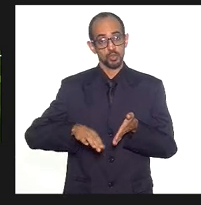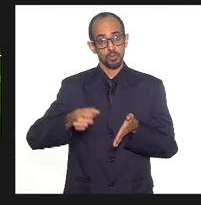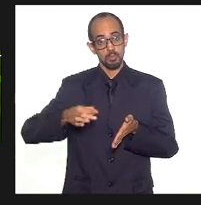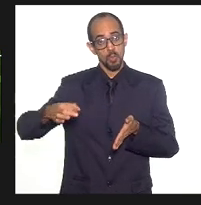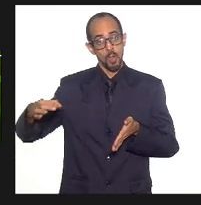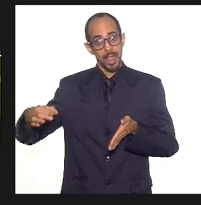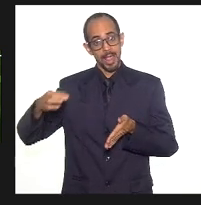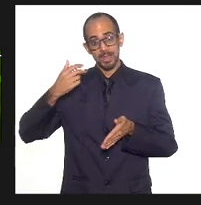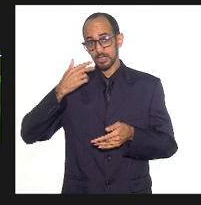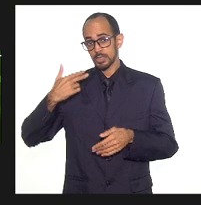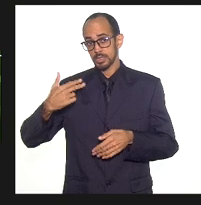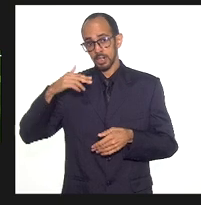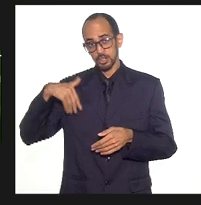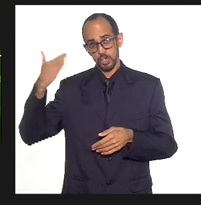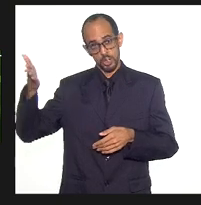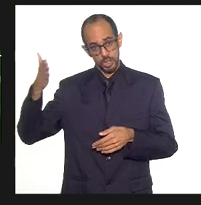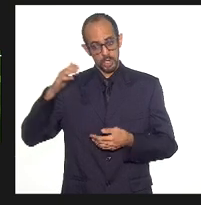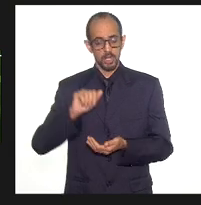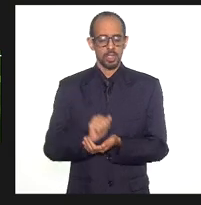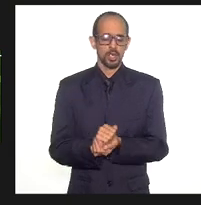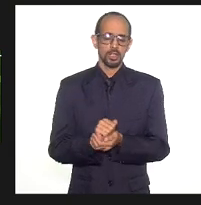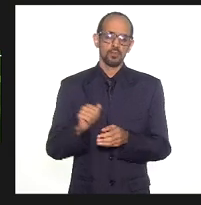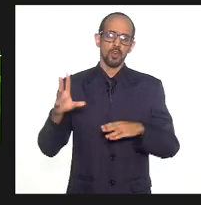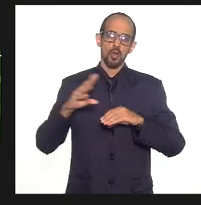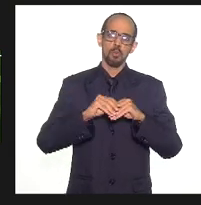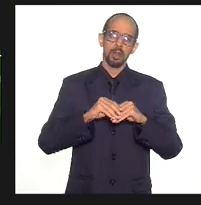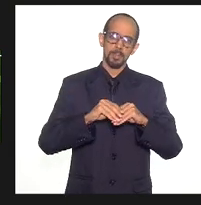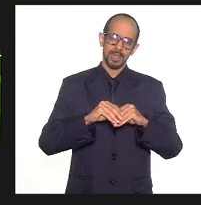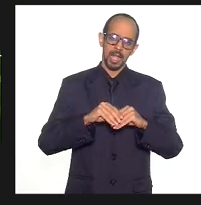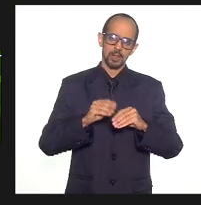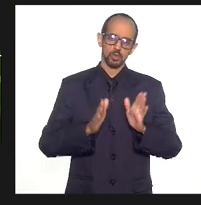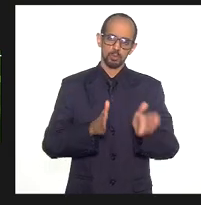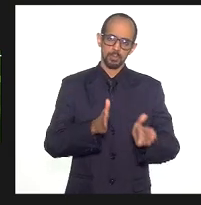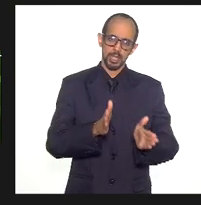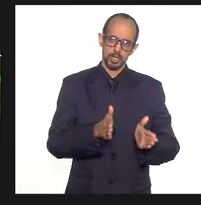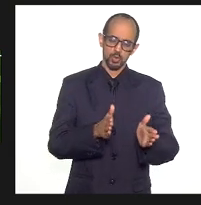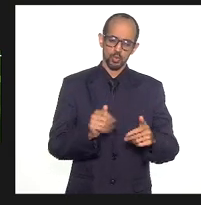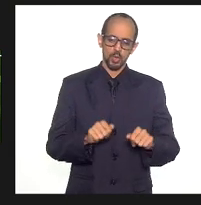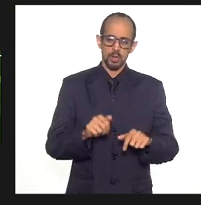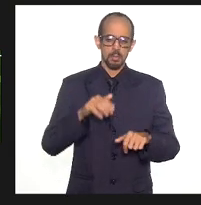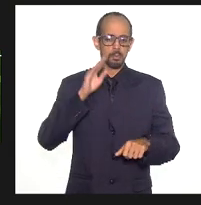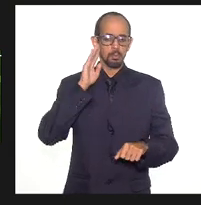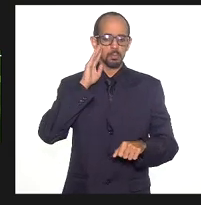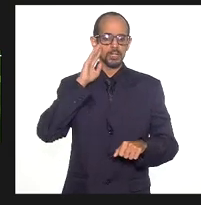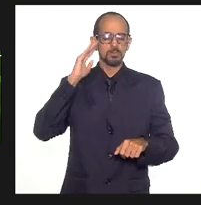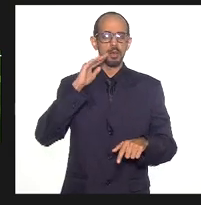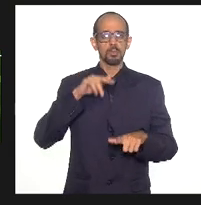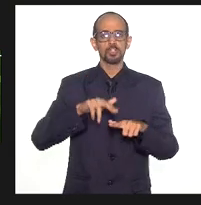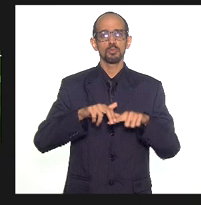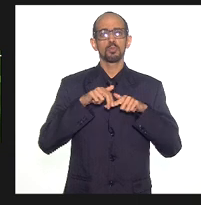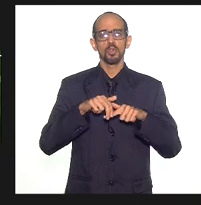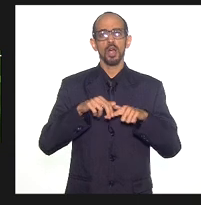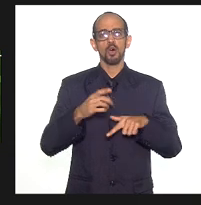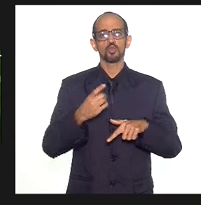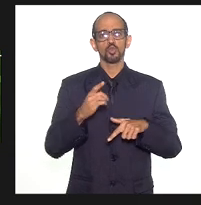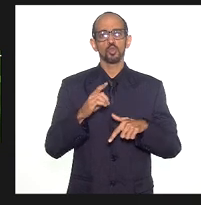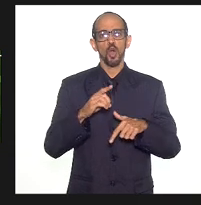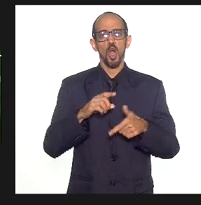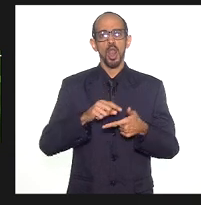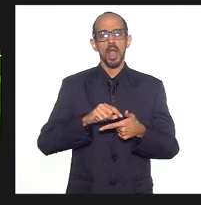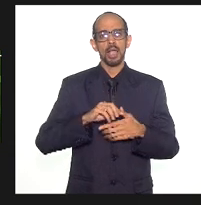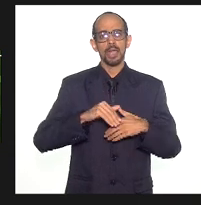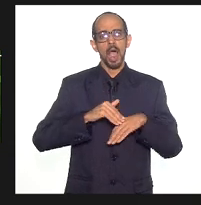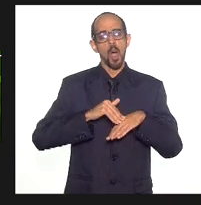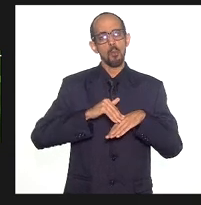que foram incrementados nesse período, né? Justamente pela apreciação do dólar e demais moedas frente